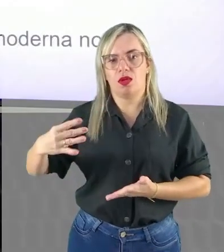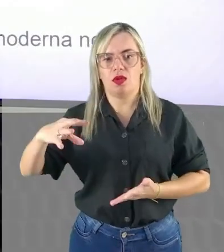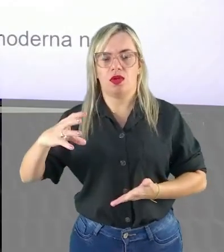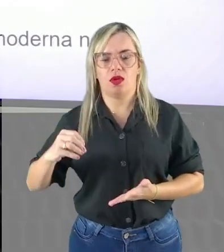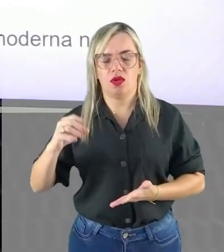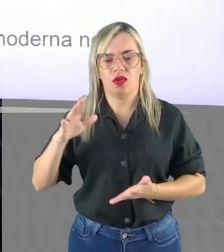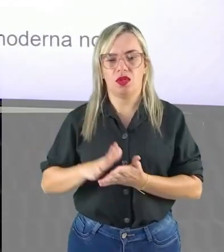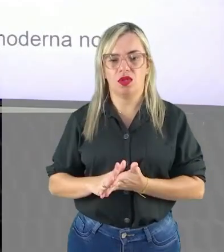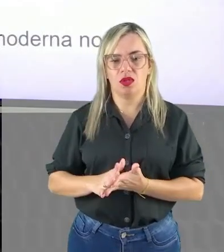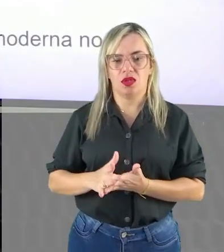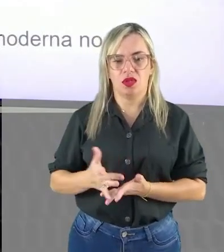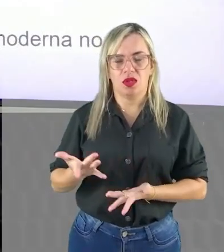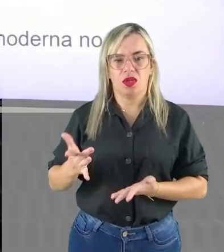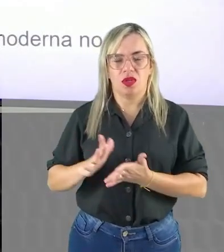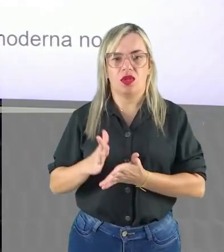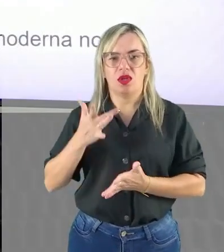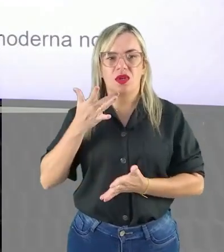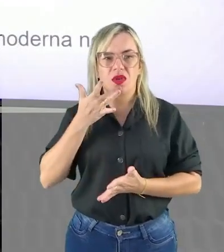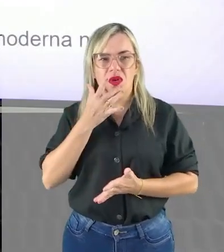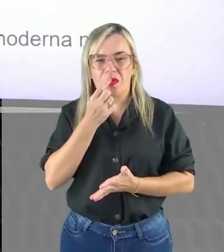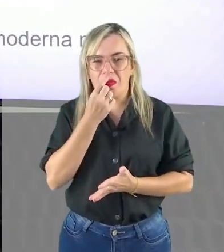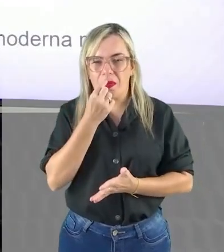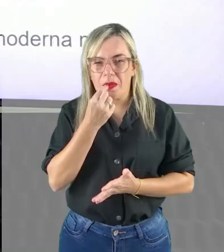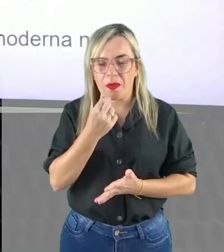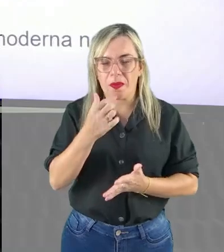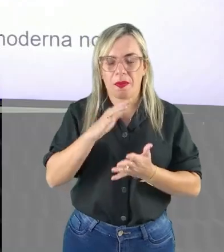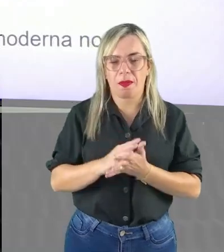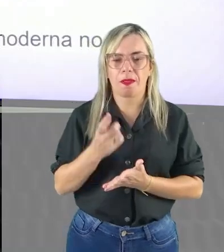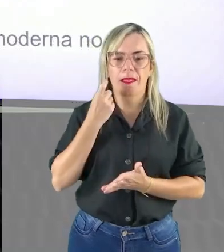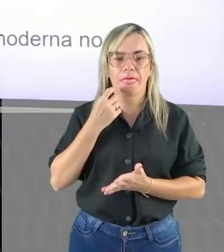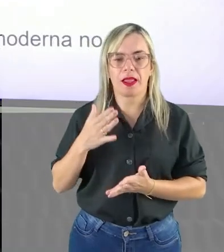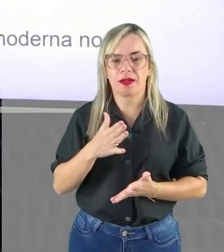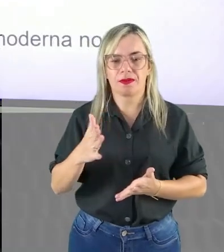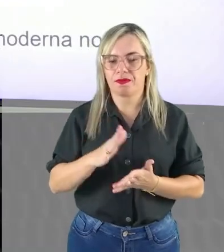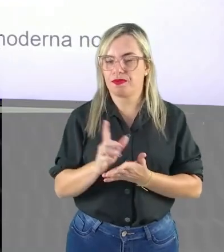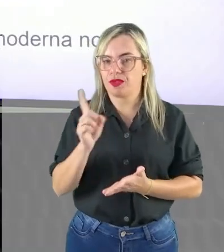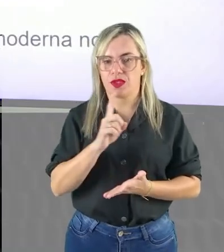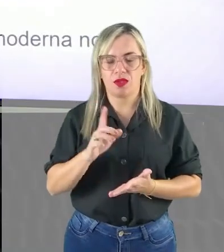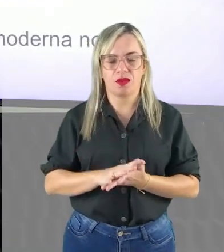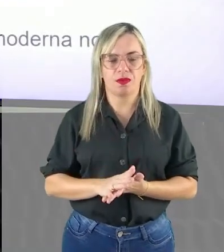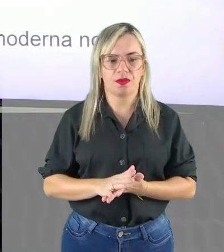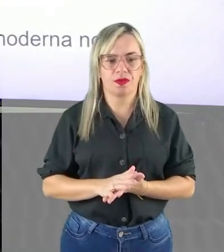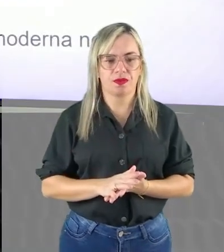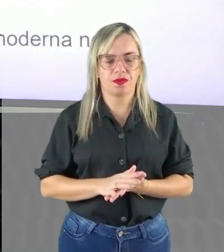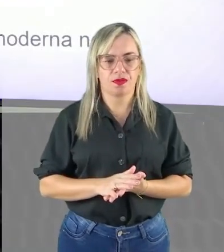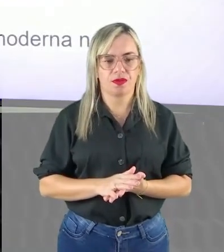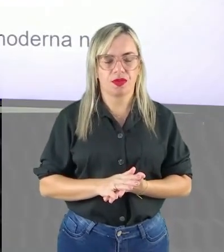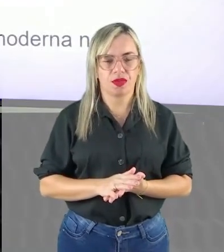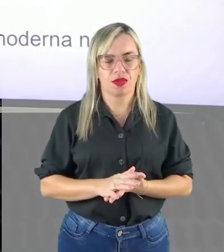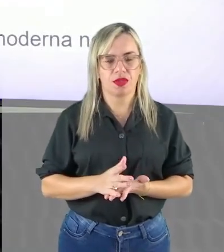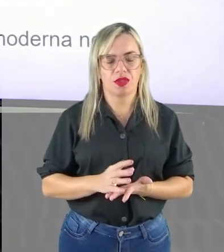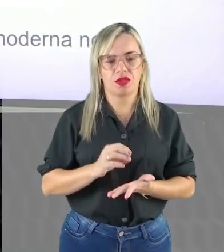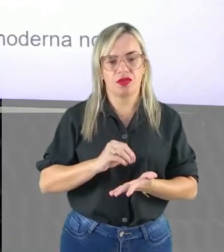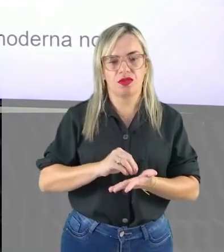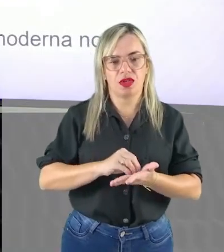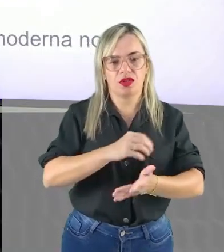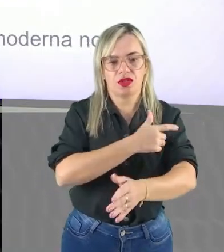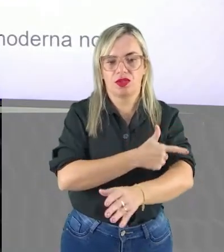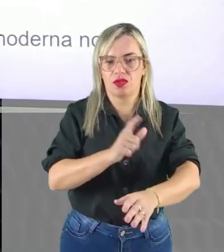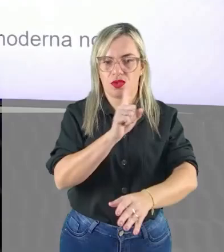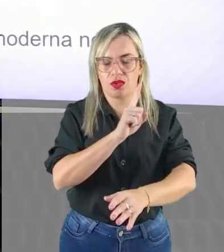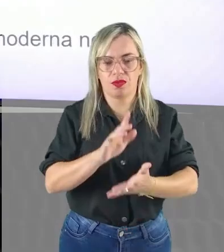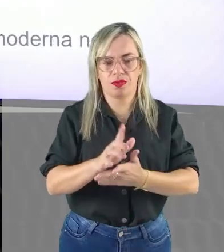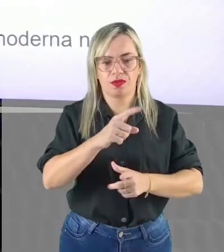peixe, tá? Então não é essa rebeldia, ele apenas cita. Contaminação dos alimentos ingeridos pela sociedade, né? Ele